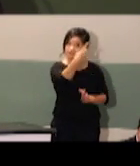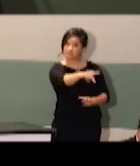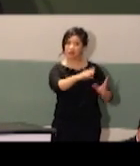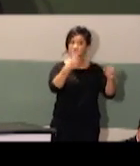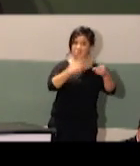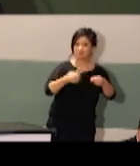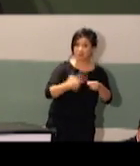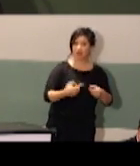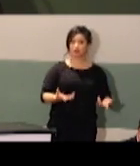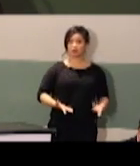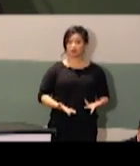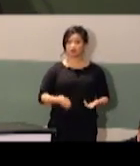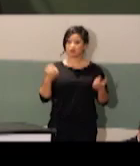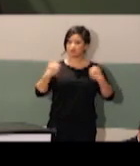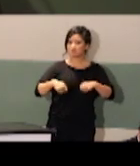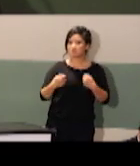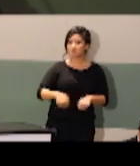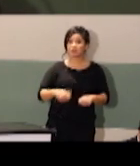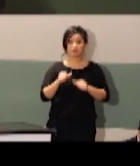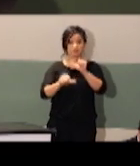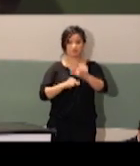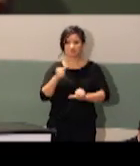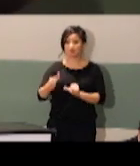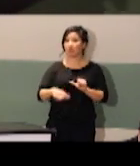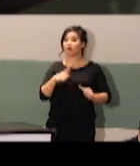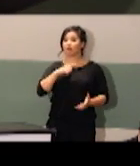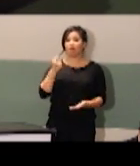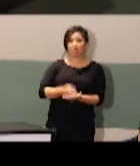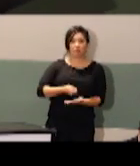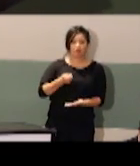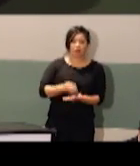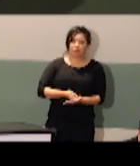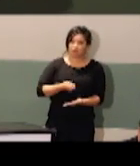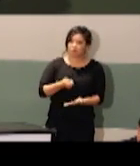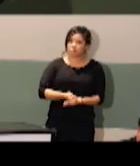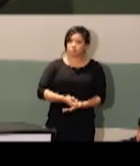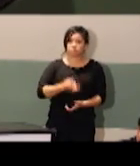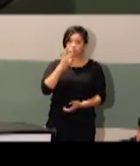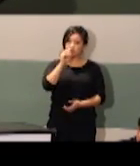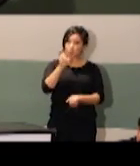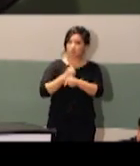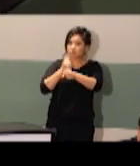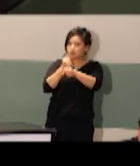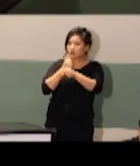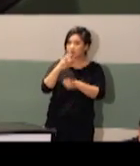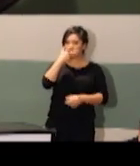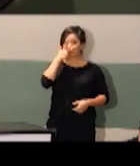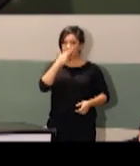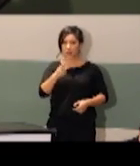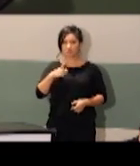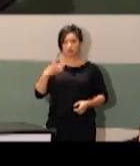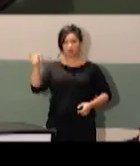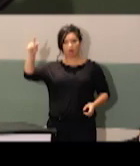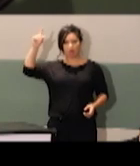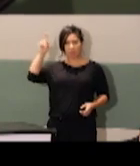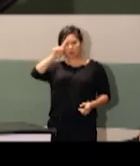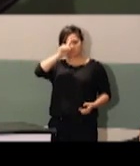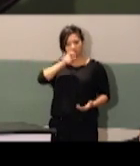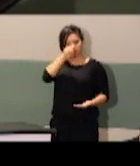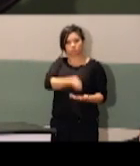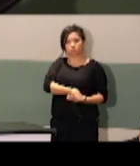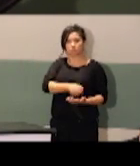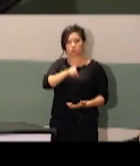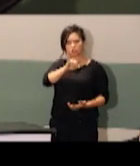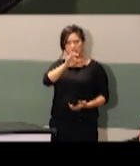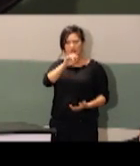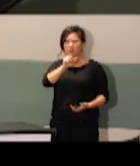arcaico, estilo coronel, há 50 anos atrás, aonde que a ditadura mandava. A politicagem